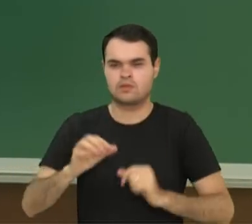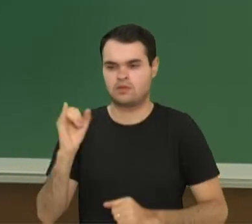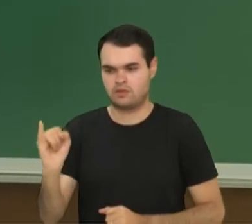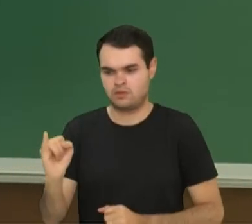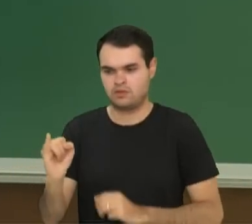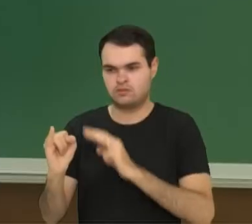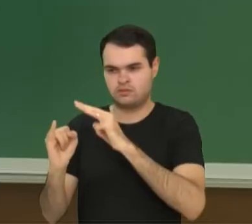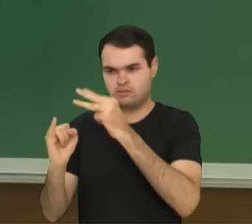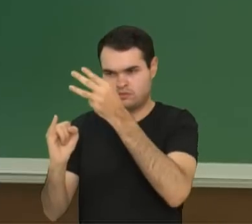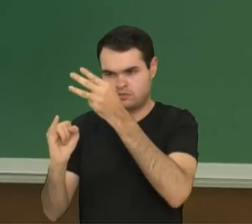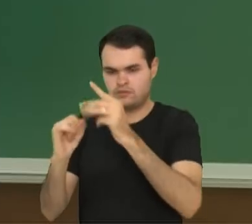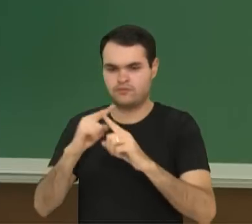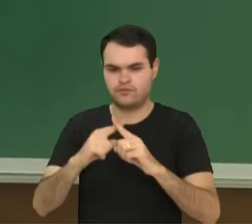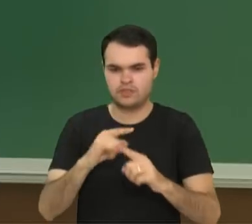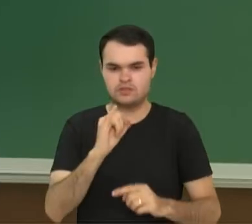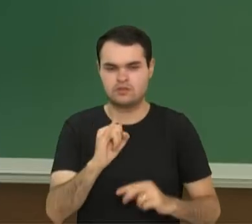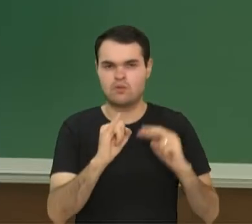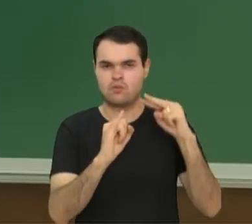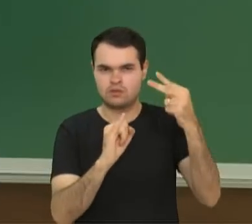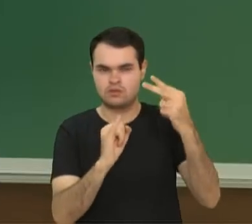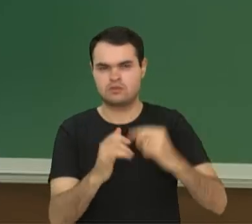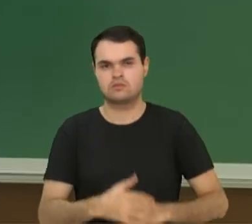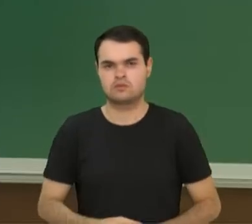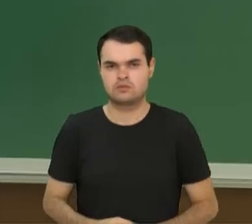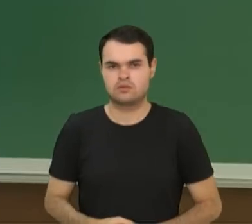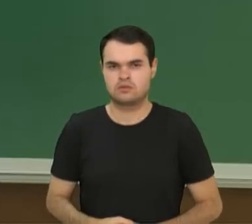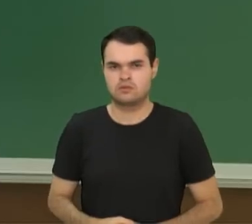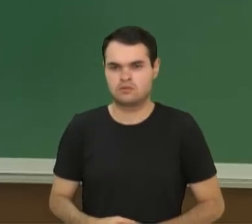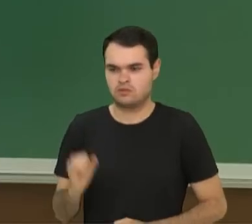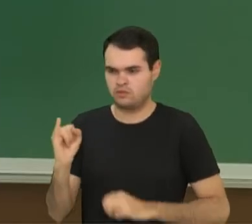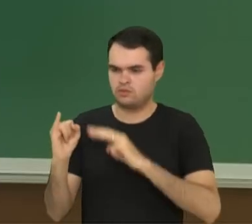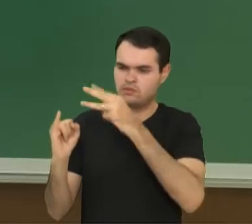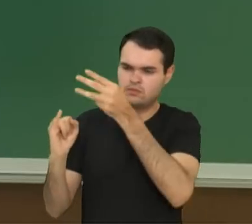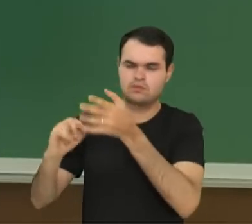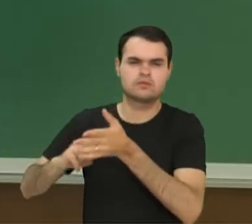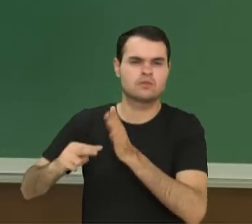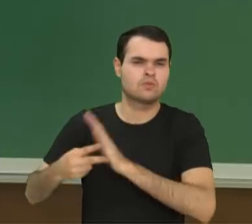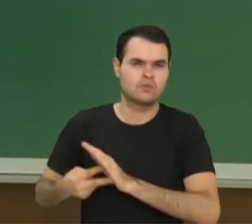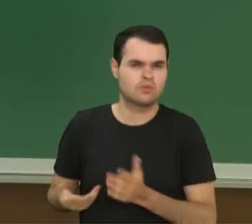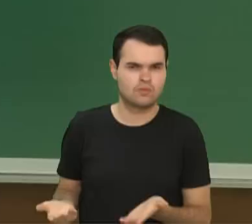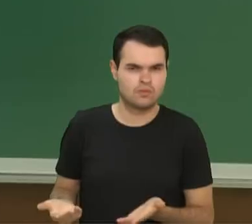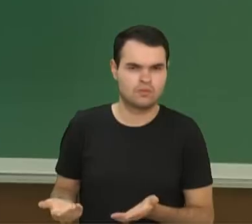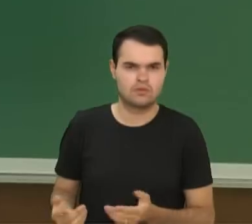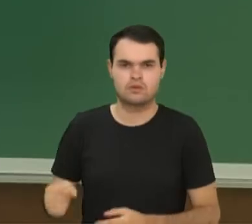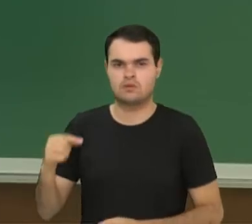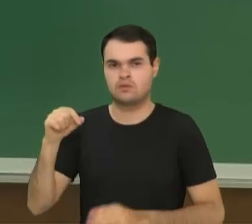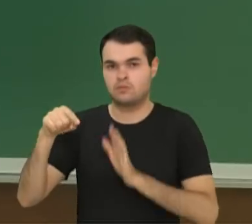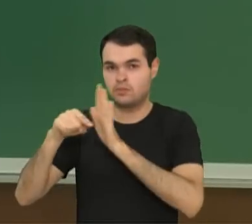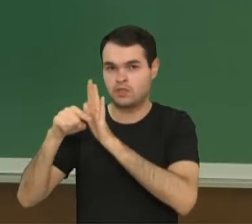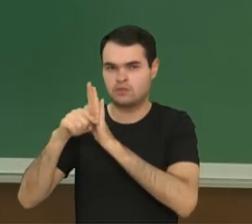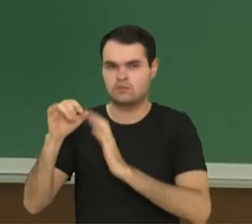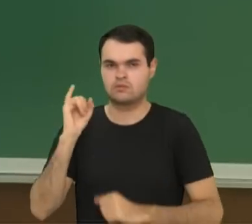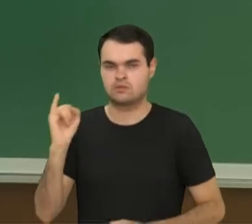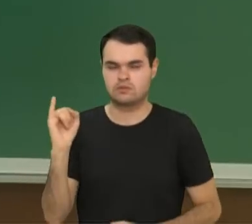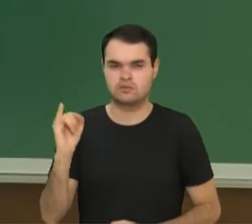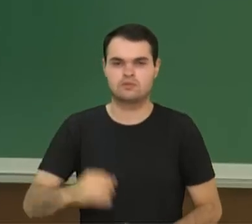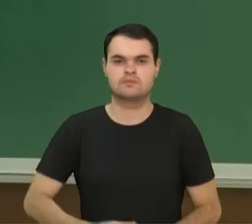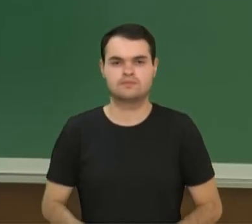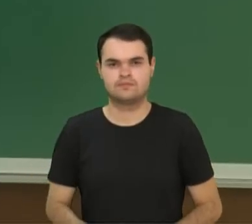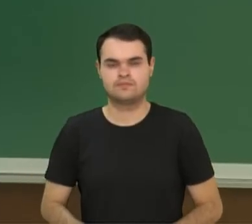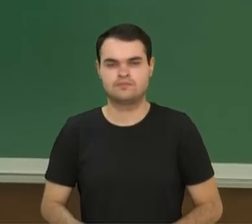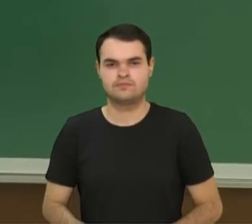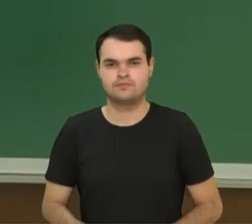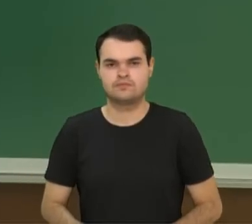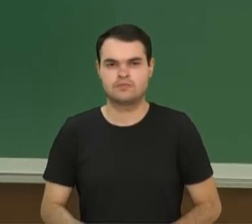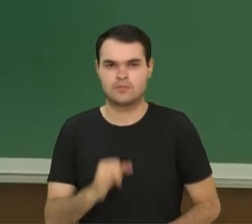i elevado ao cubo vezes i ao quadrado. I elevado ao cubo, o que dá aqui? menos i, que a gente acabou de fazer. E